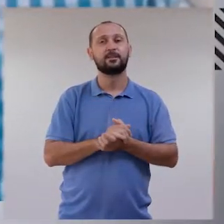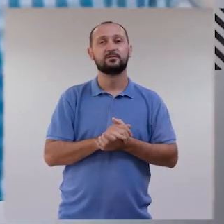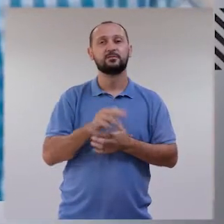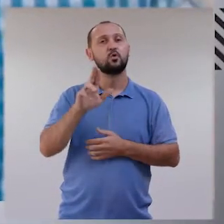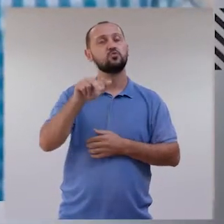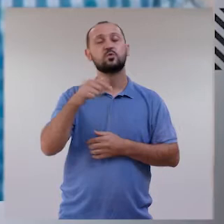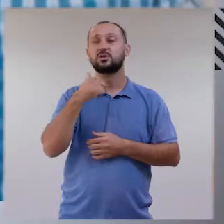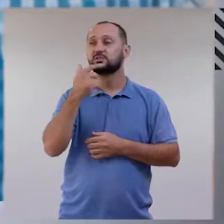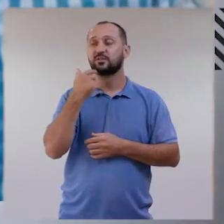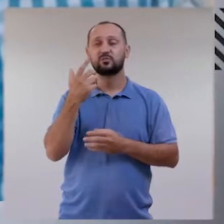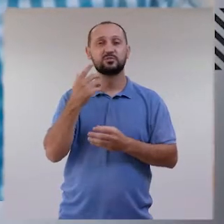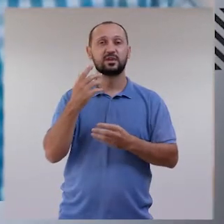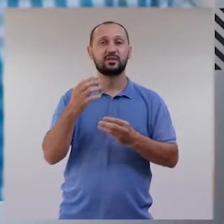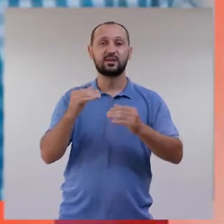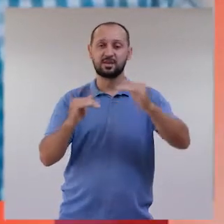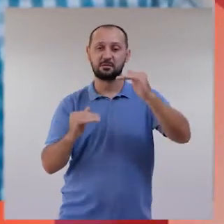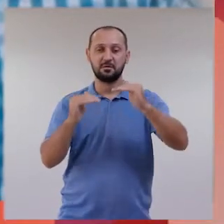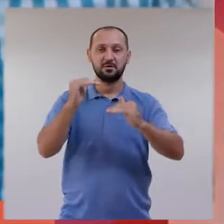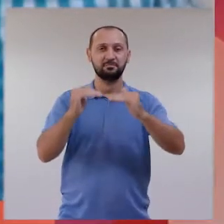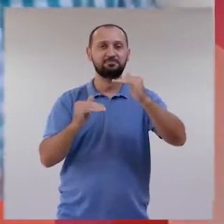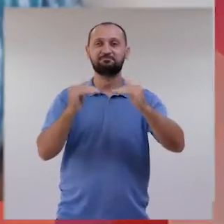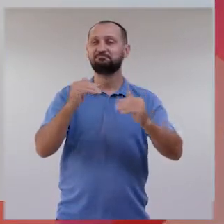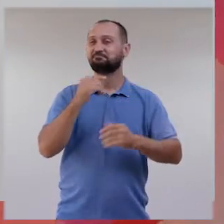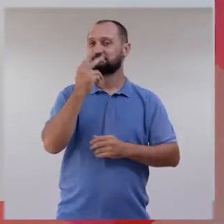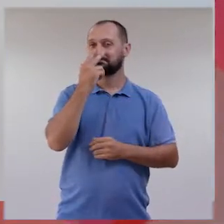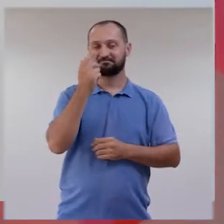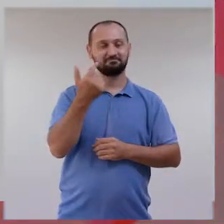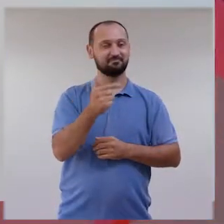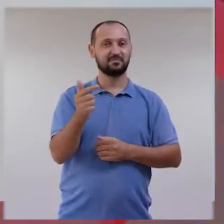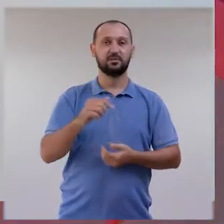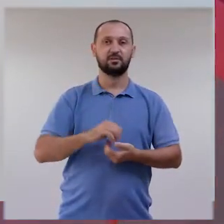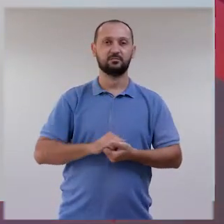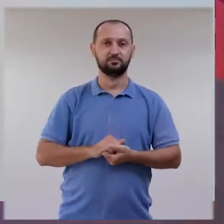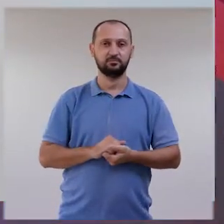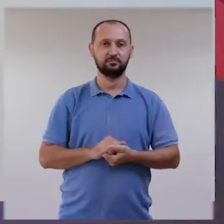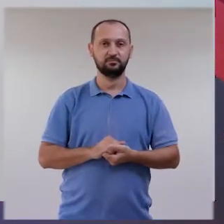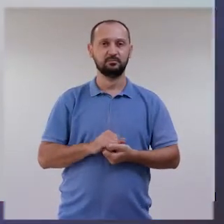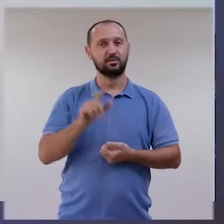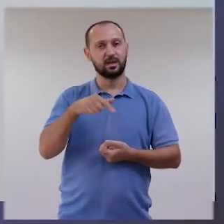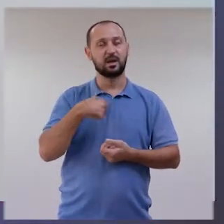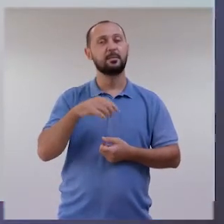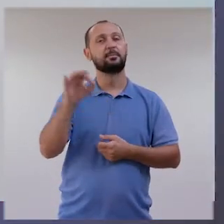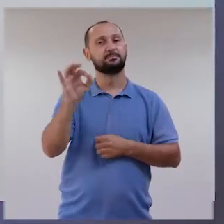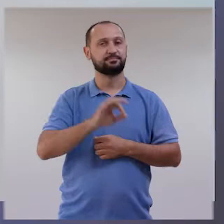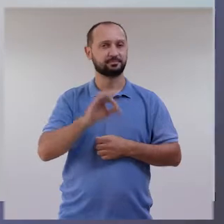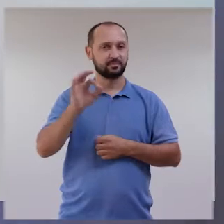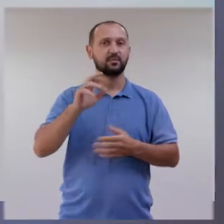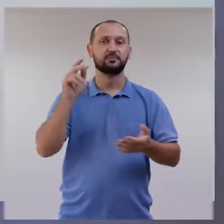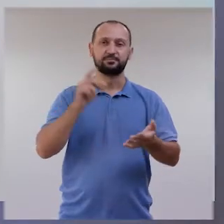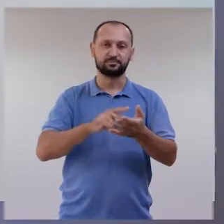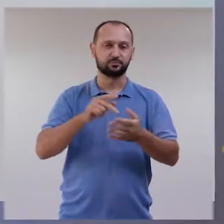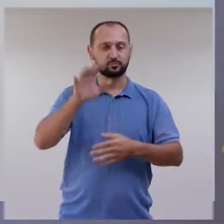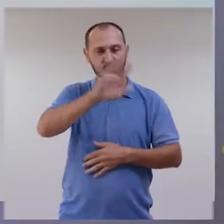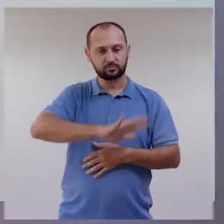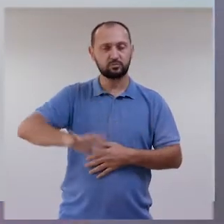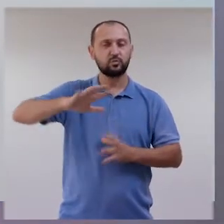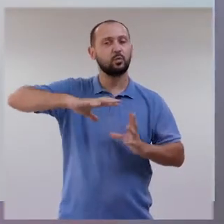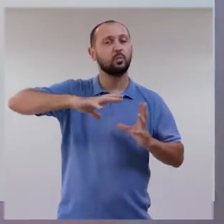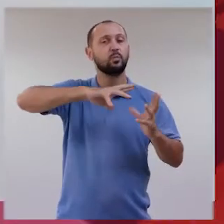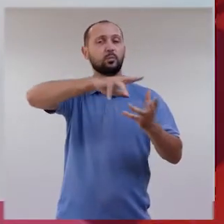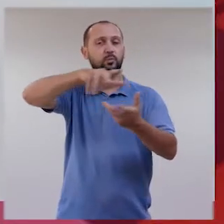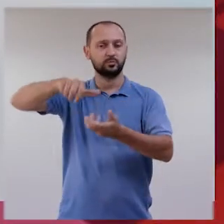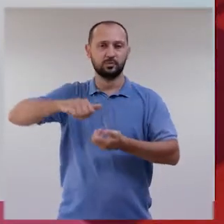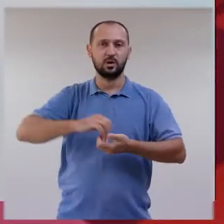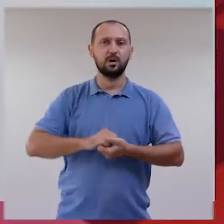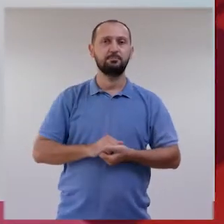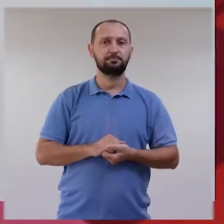dizer assim, acho que nunca vai ter órgão suficiente para todo mundo, né? Isso é uma estatística mundial,